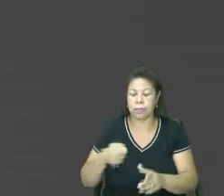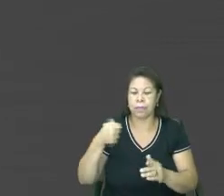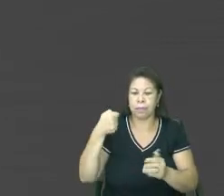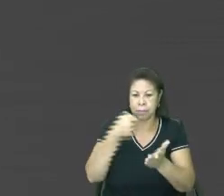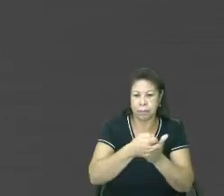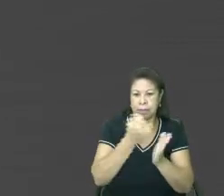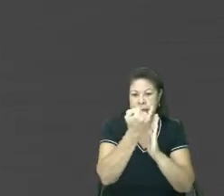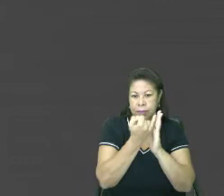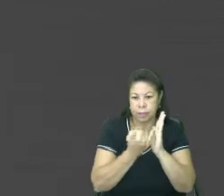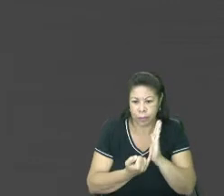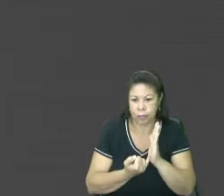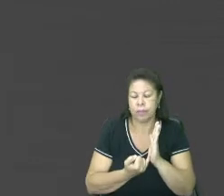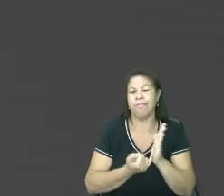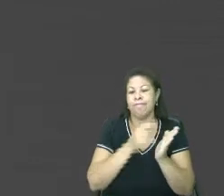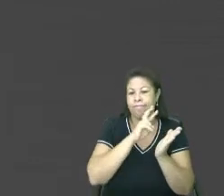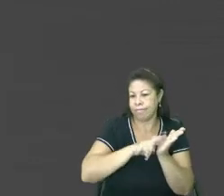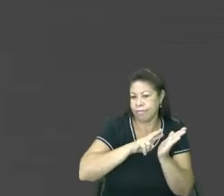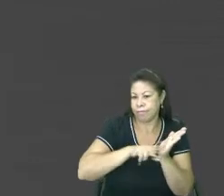ISS,